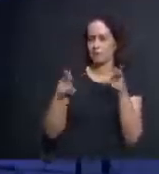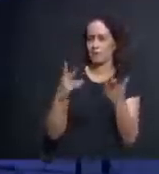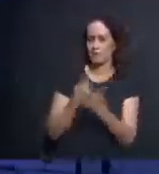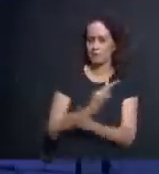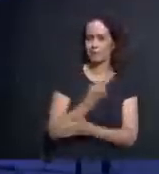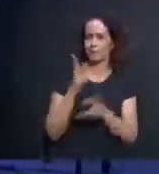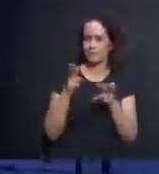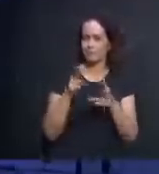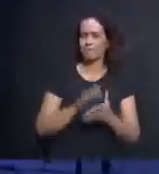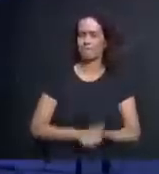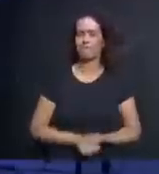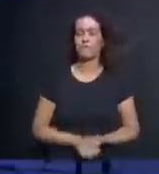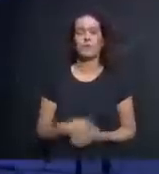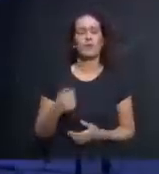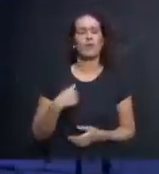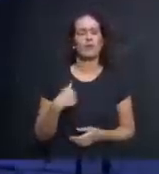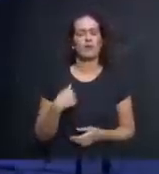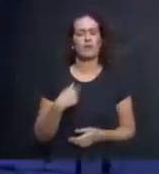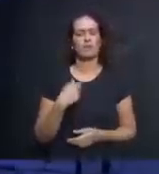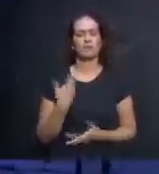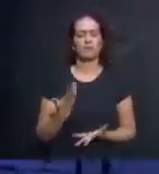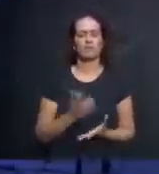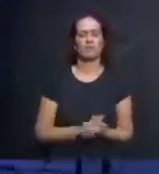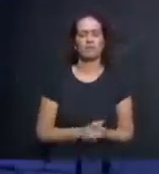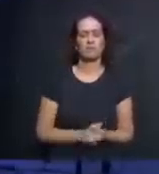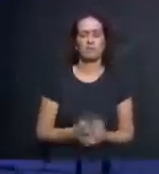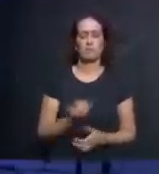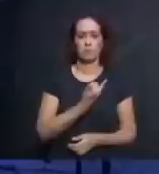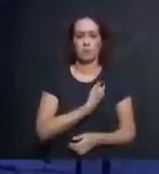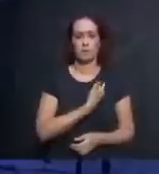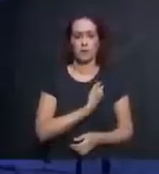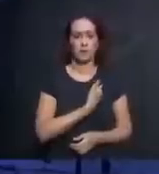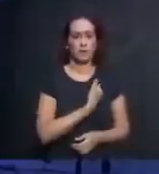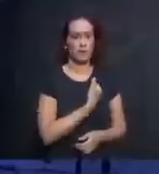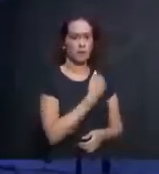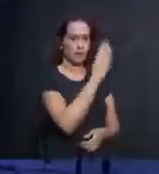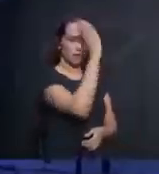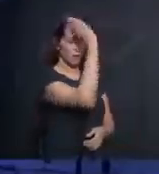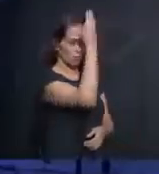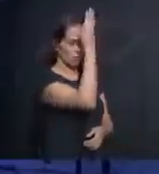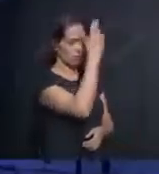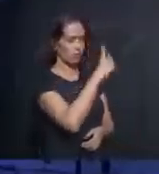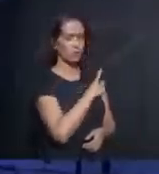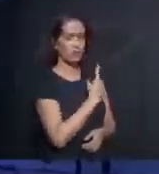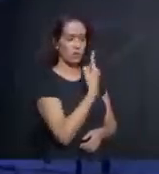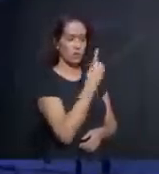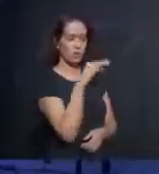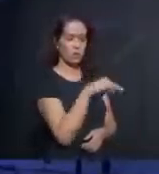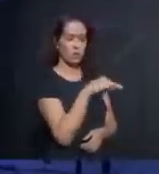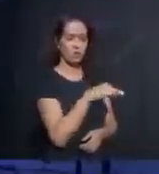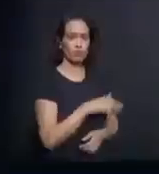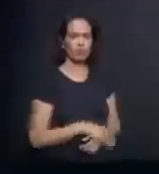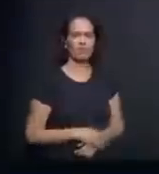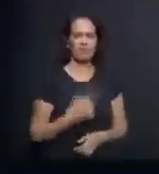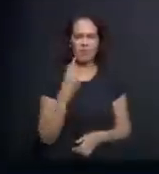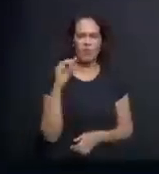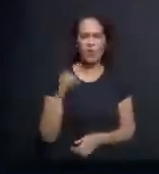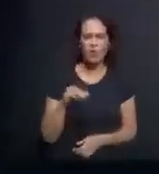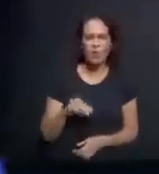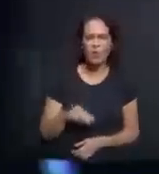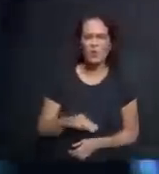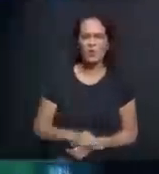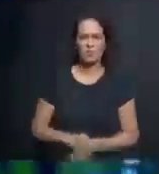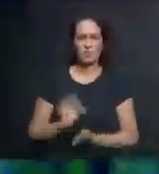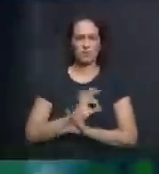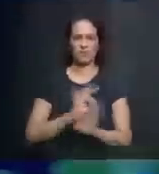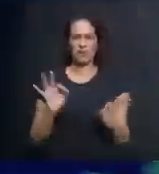Aí, eu falei, eles me falaram assim, aqui embaixo, assim, você tem um minuto. Falei, isso aí para um evangelista, a gente fica até sem ter o